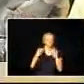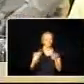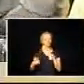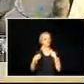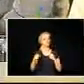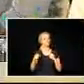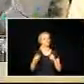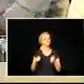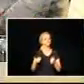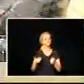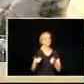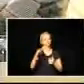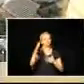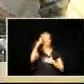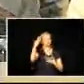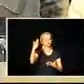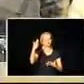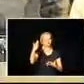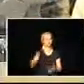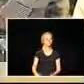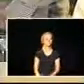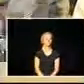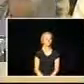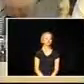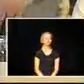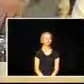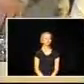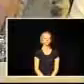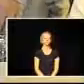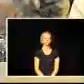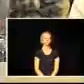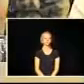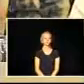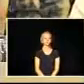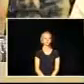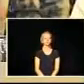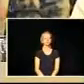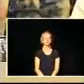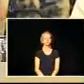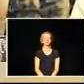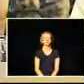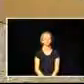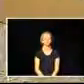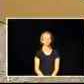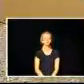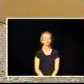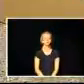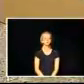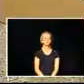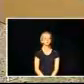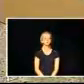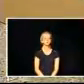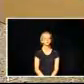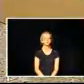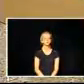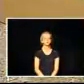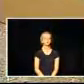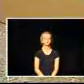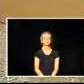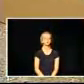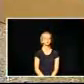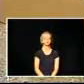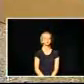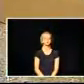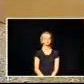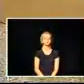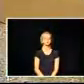tolerância. Presidente, pela ordem. Vereador Salvador Soares. Só para registrar, vereador Noilton, sinal que o PSDB aprendeu